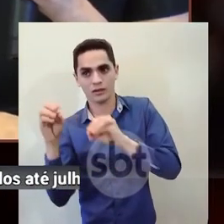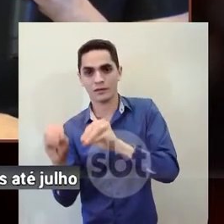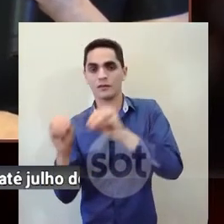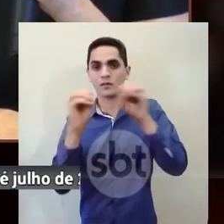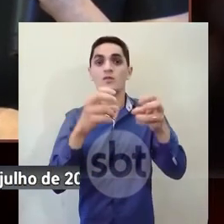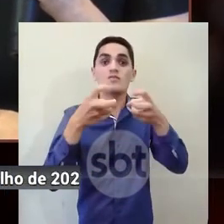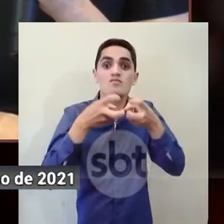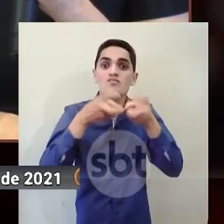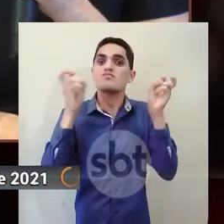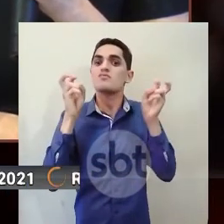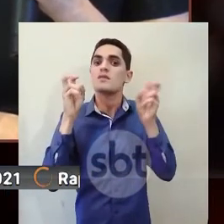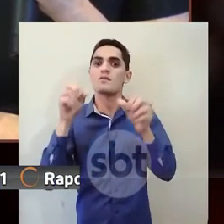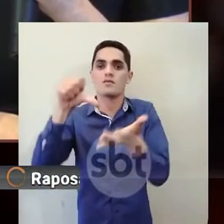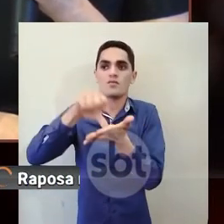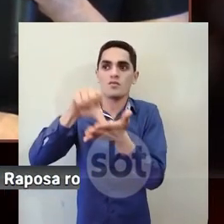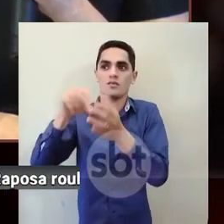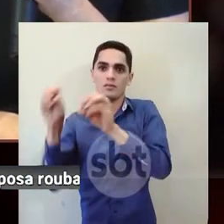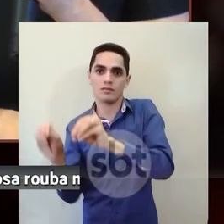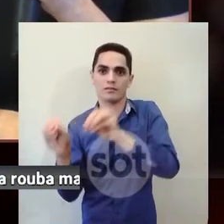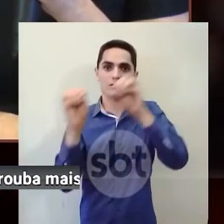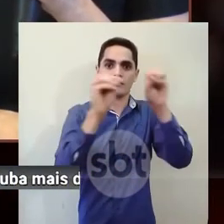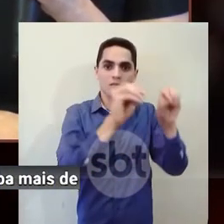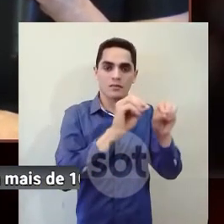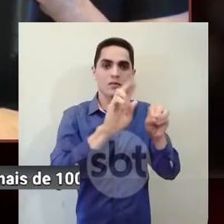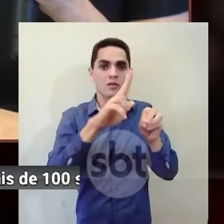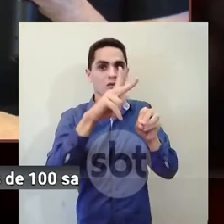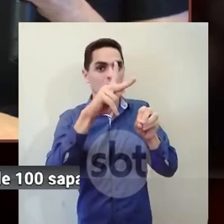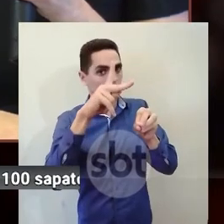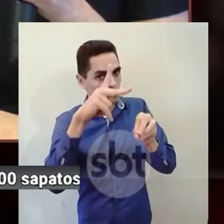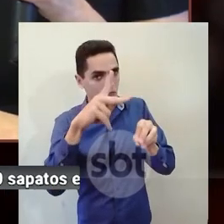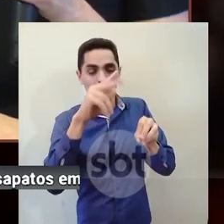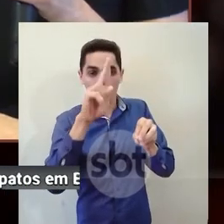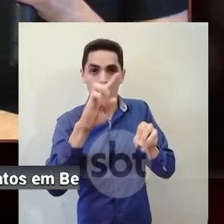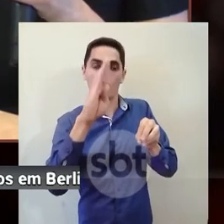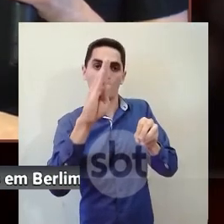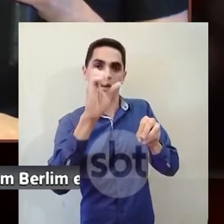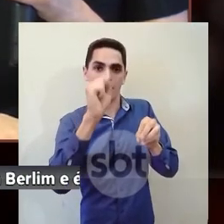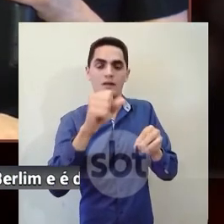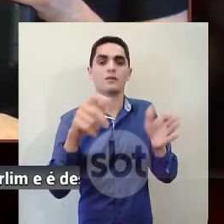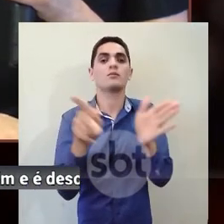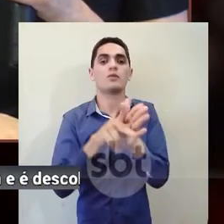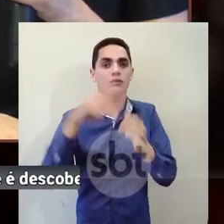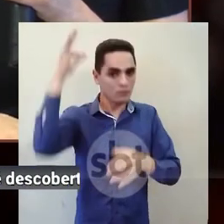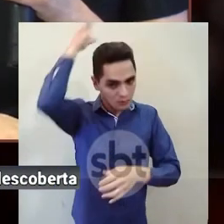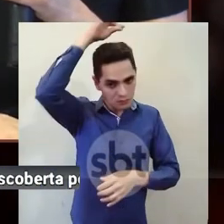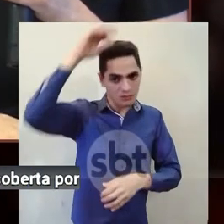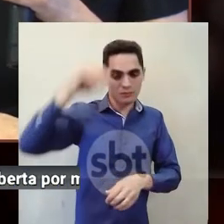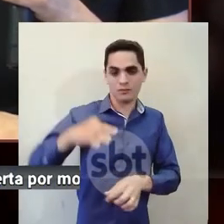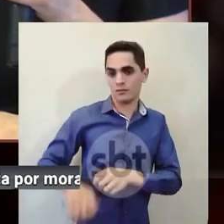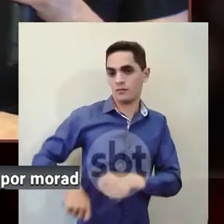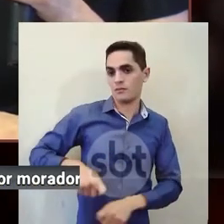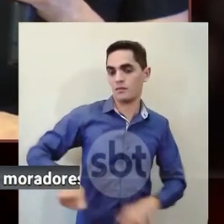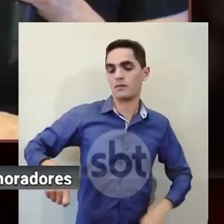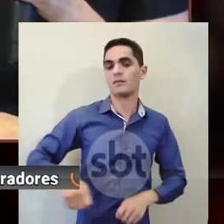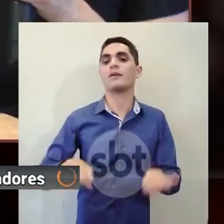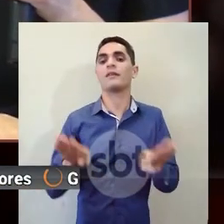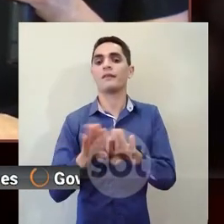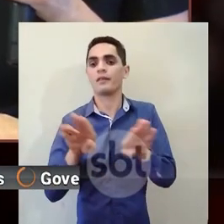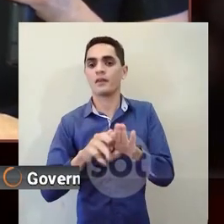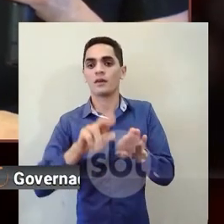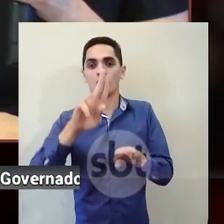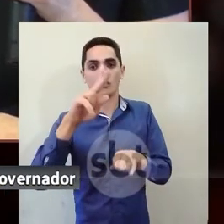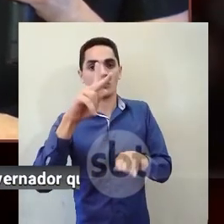complexo ali, mas vai ser na UBS do Santo Antônio. E vai funcionar também na UBS do Solo Sagrado, 24